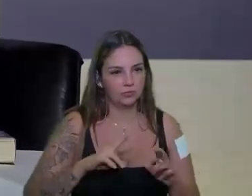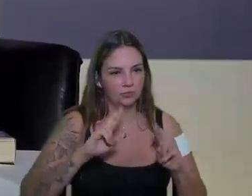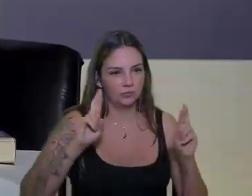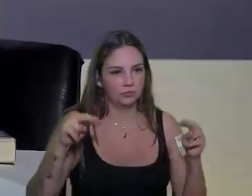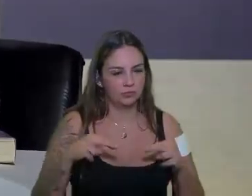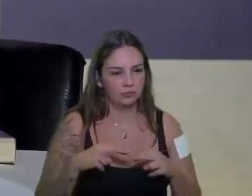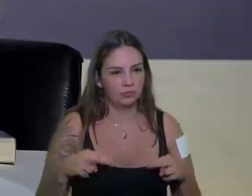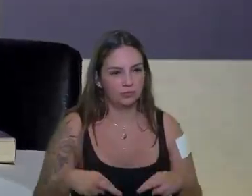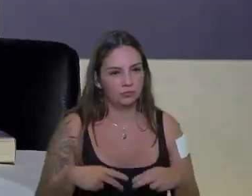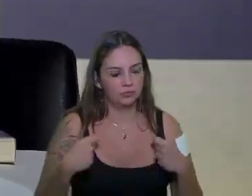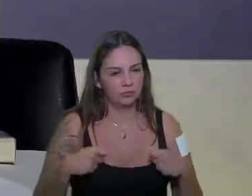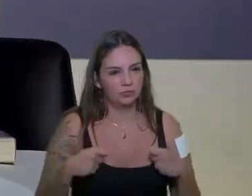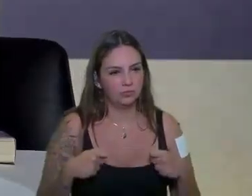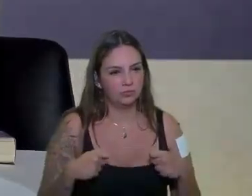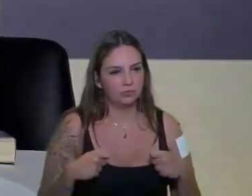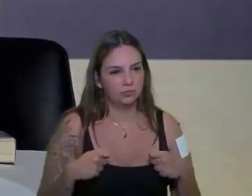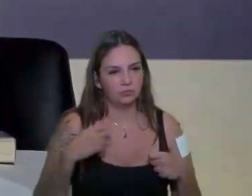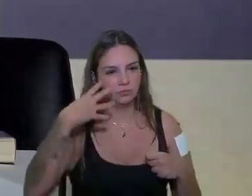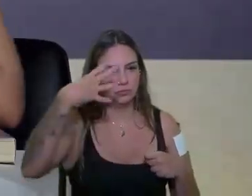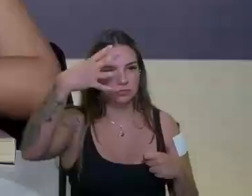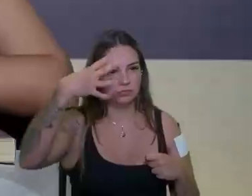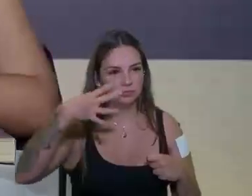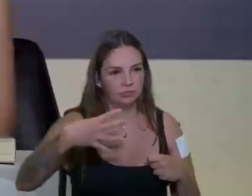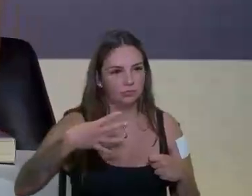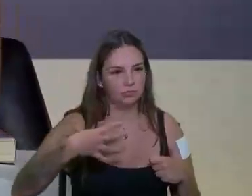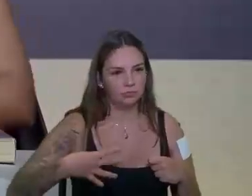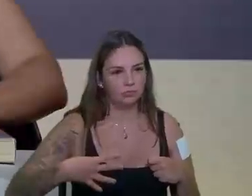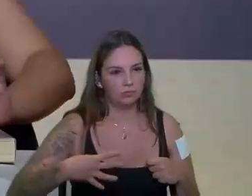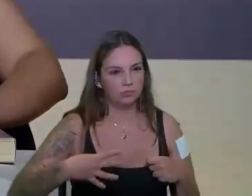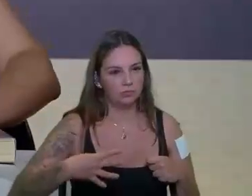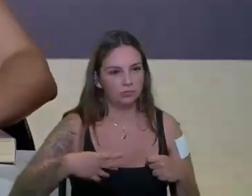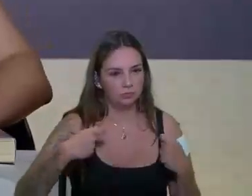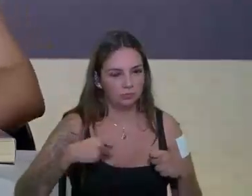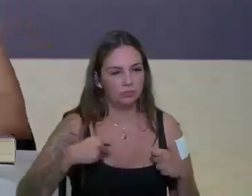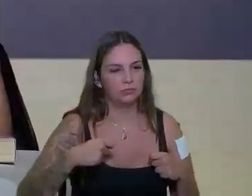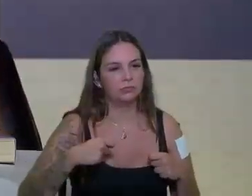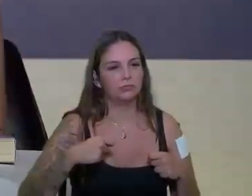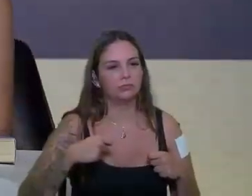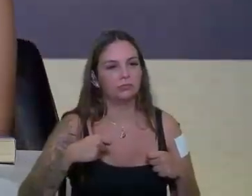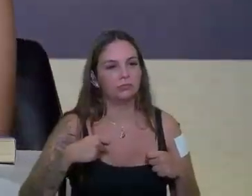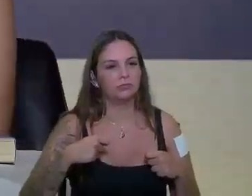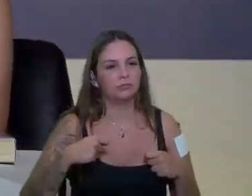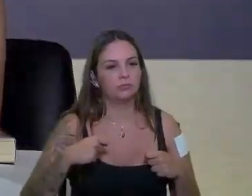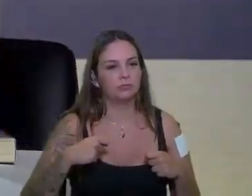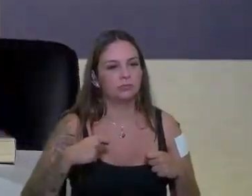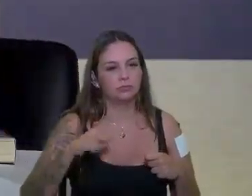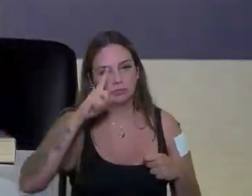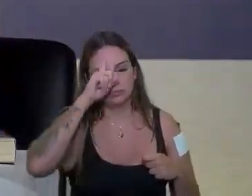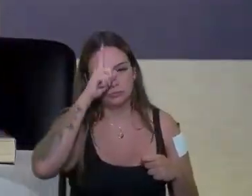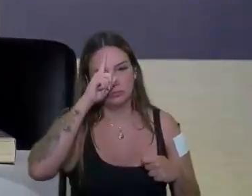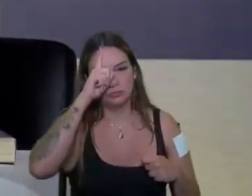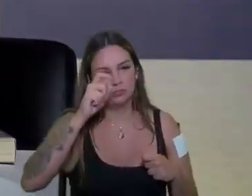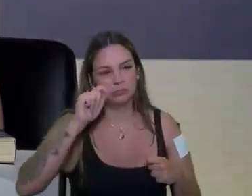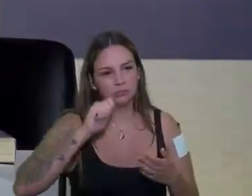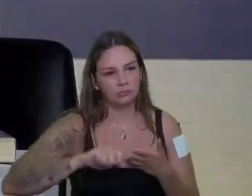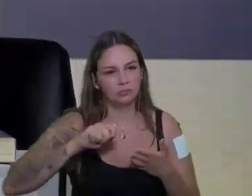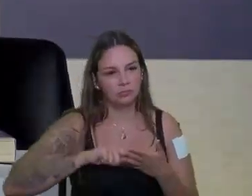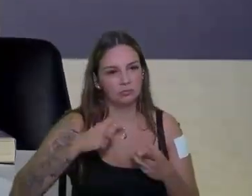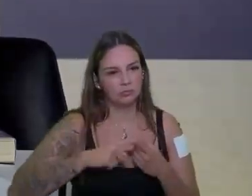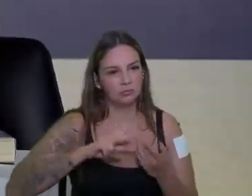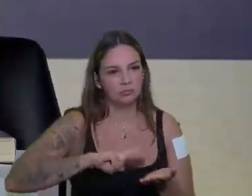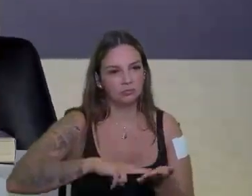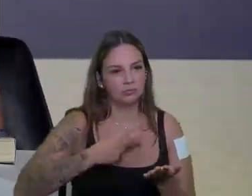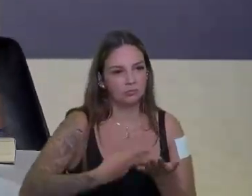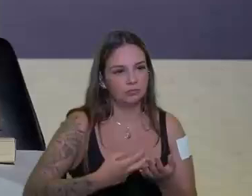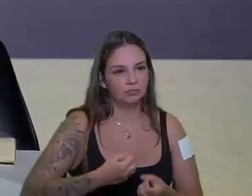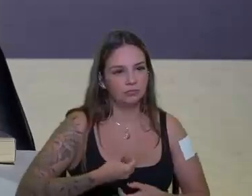rima é necessária. Se a rima se é uma quadra, a rima é absurdamente necessária, você inventa, você escreve, porque a tradução